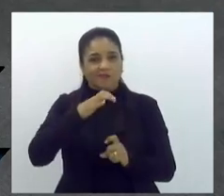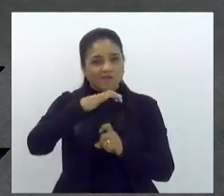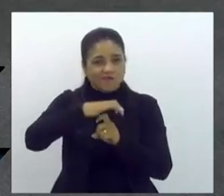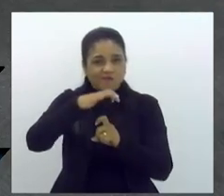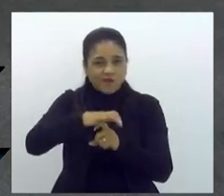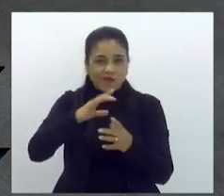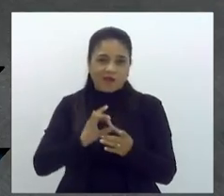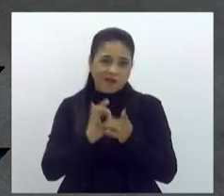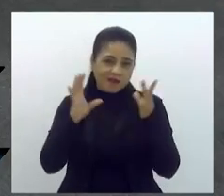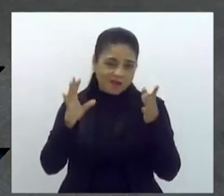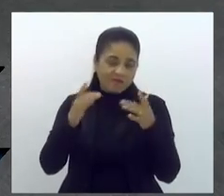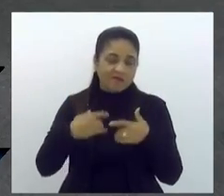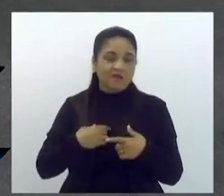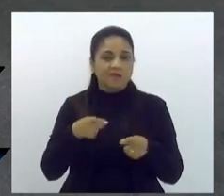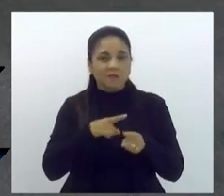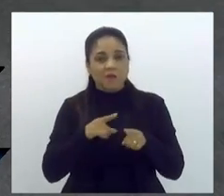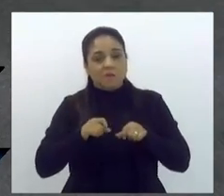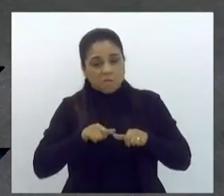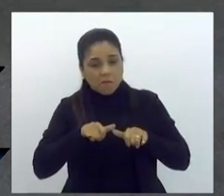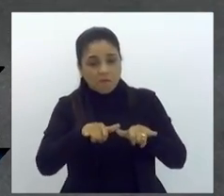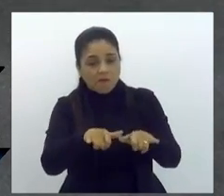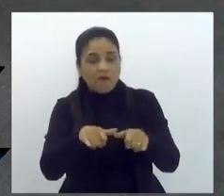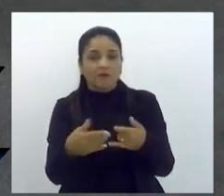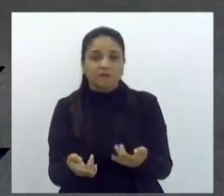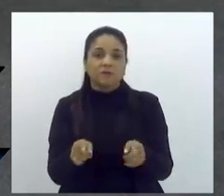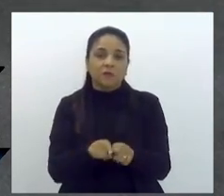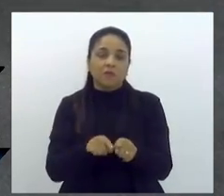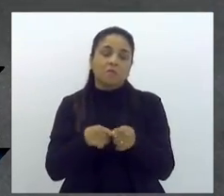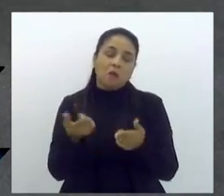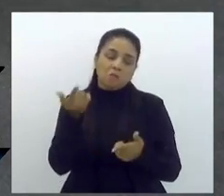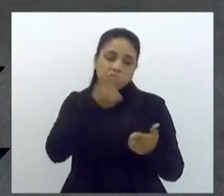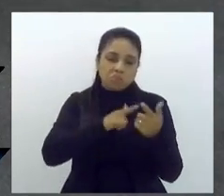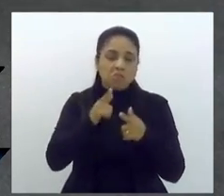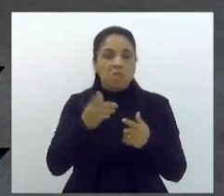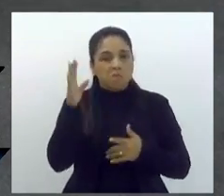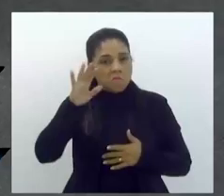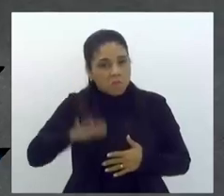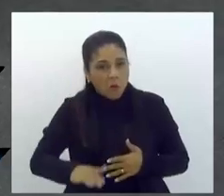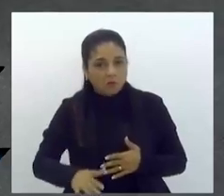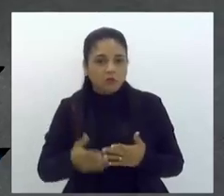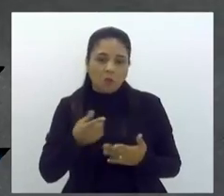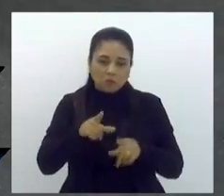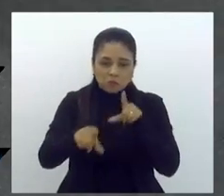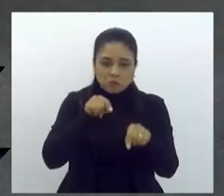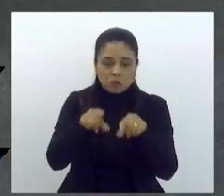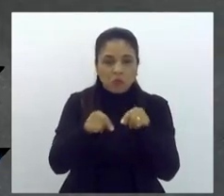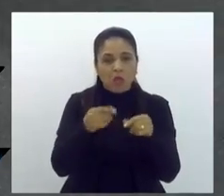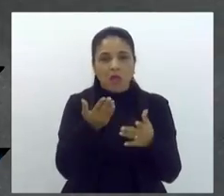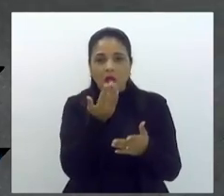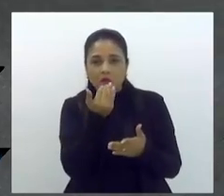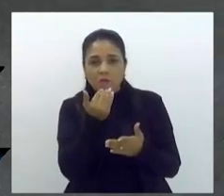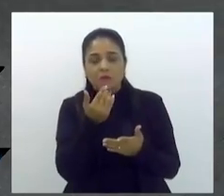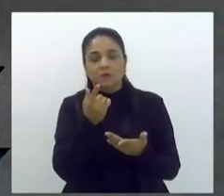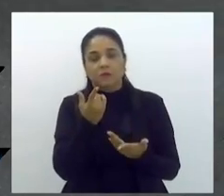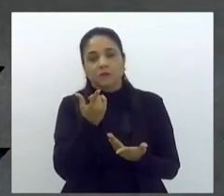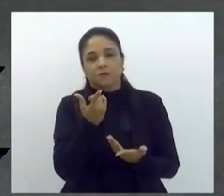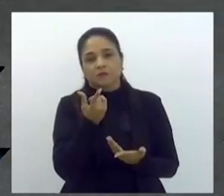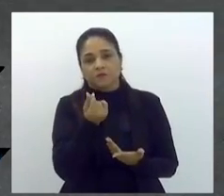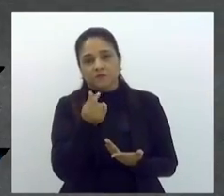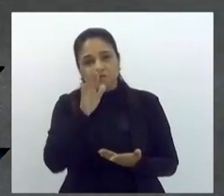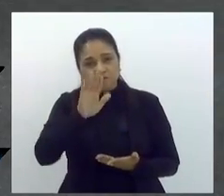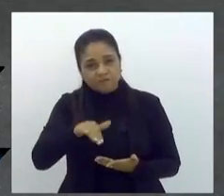as mercearias e até mesmo Supermercados para que possam a parte da oferta escolher aqueles alimentos com menor baixo eh